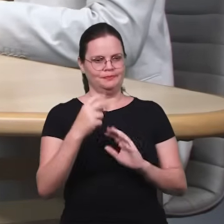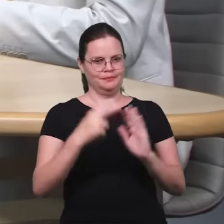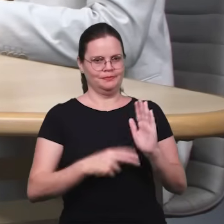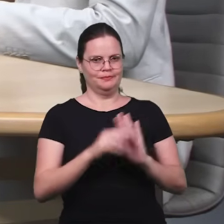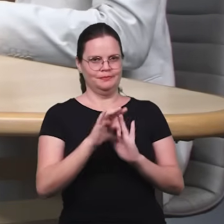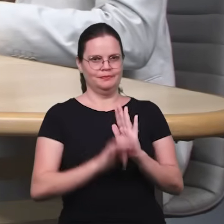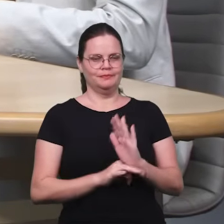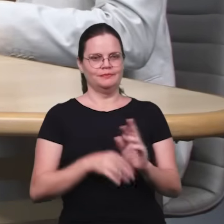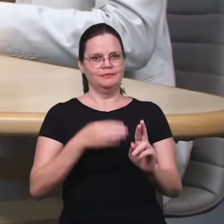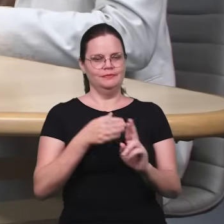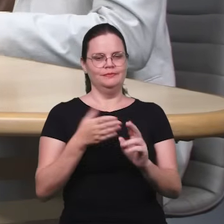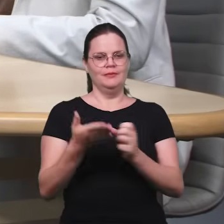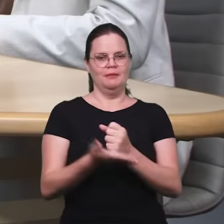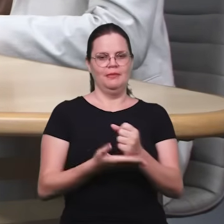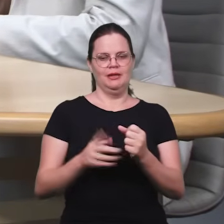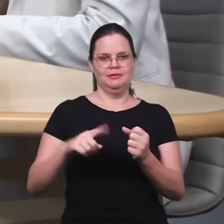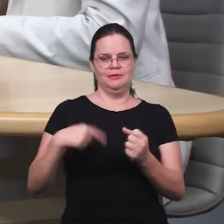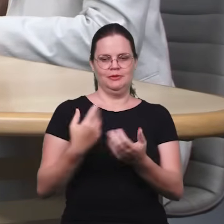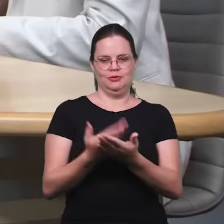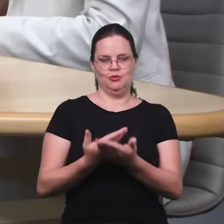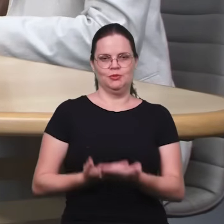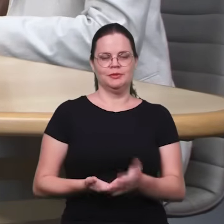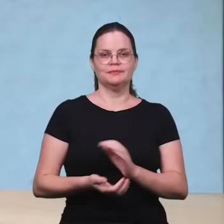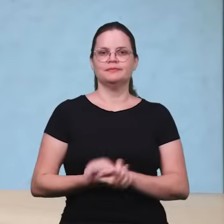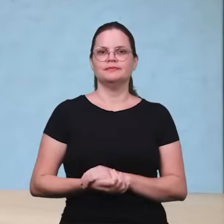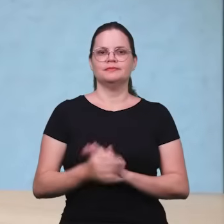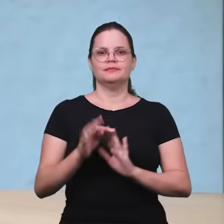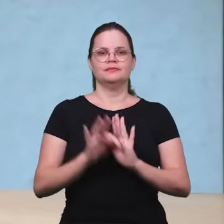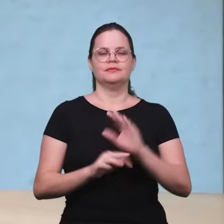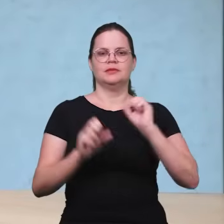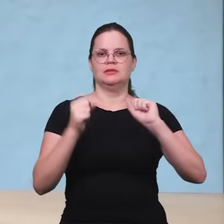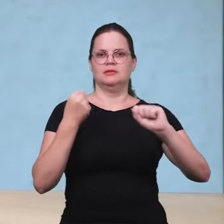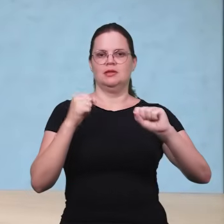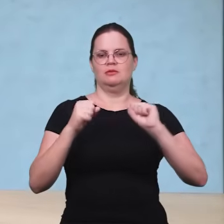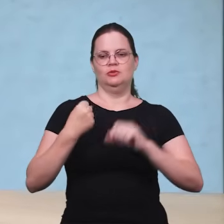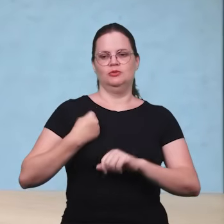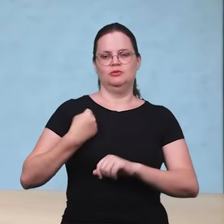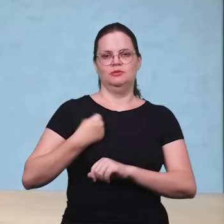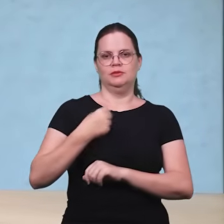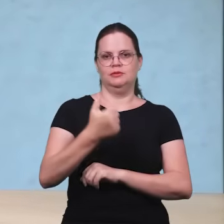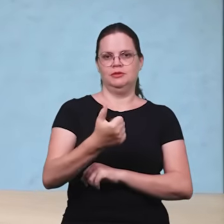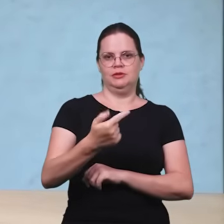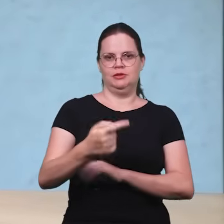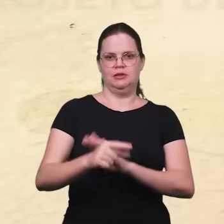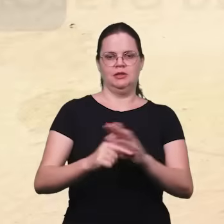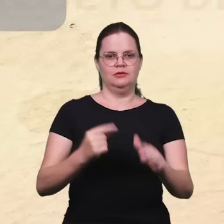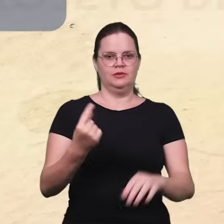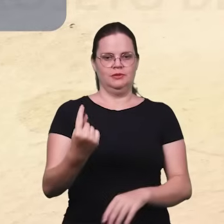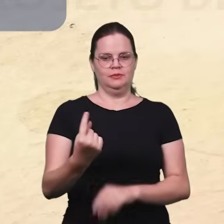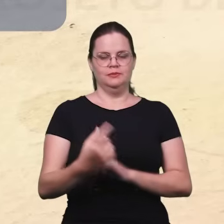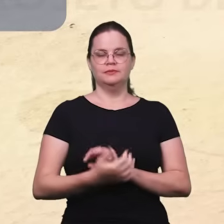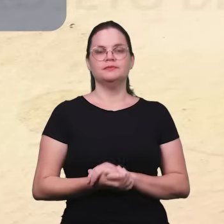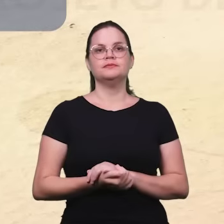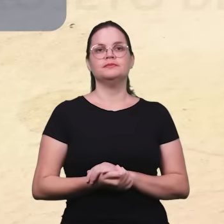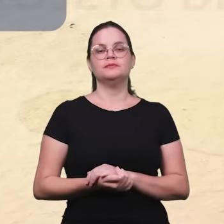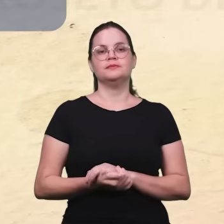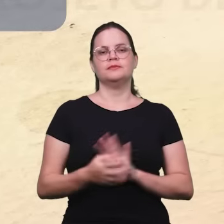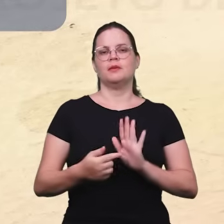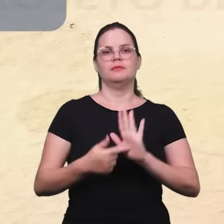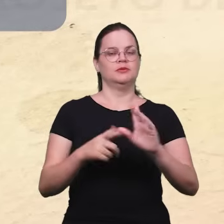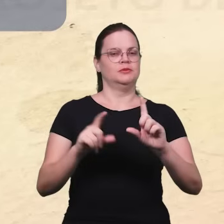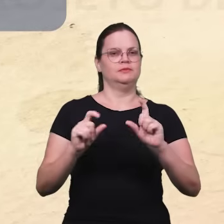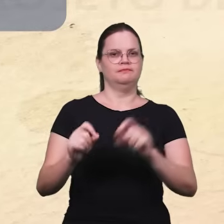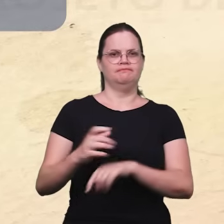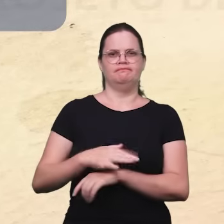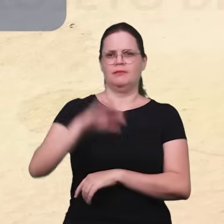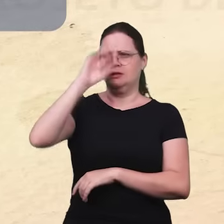texto base do nosso tema. O texto está no Salmo 17, verso 1, e diz assim: Ouve, Senhor,